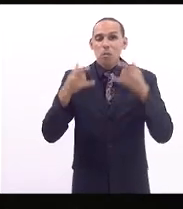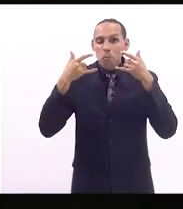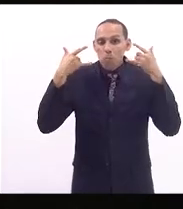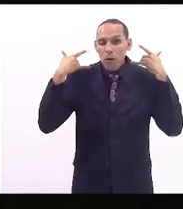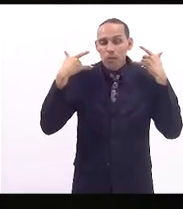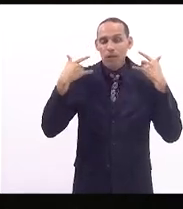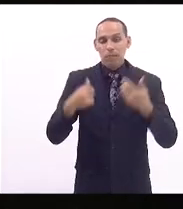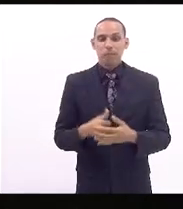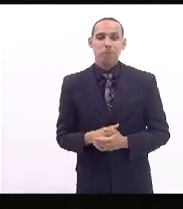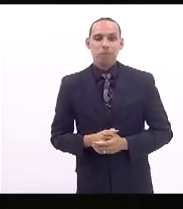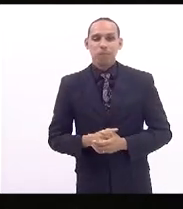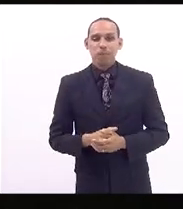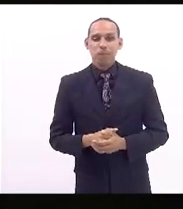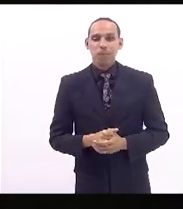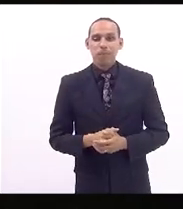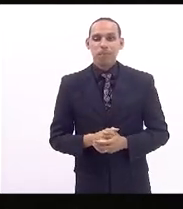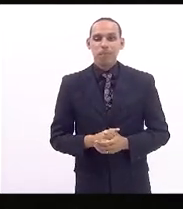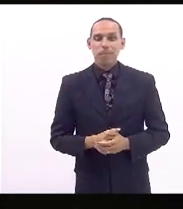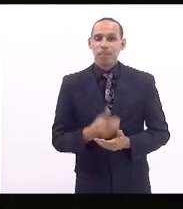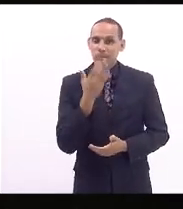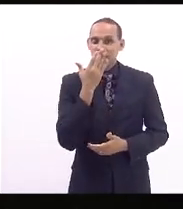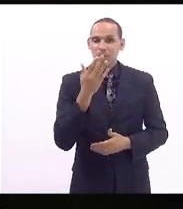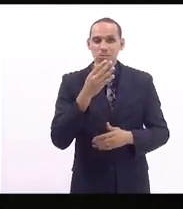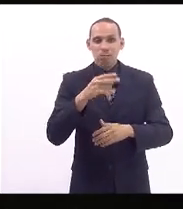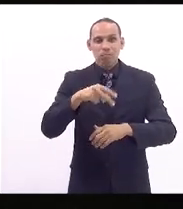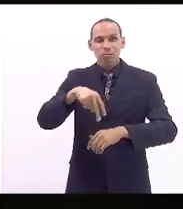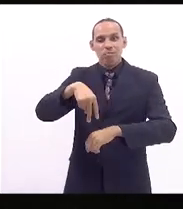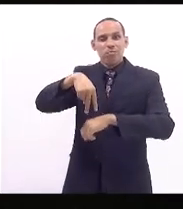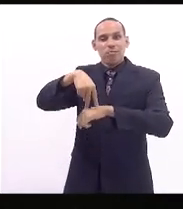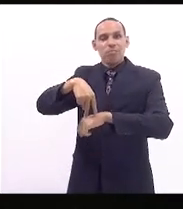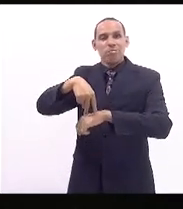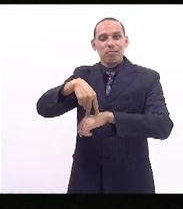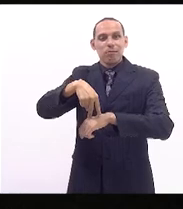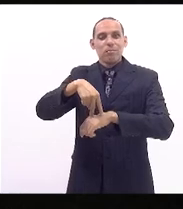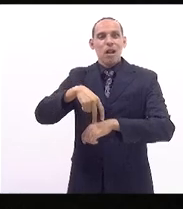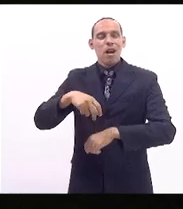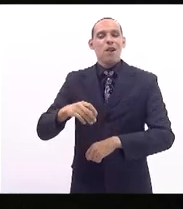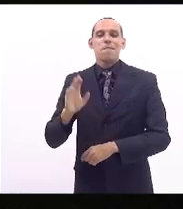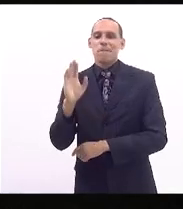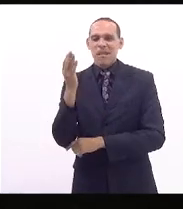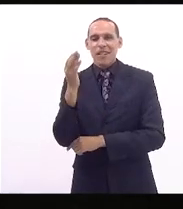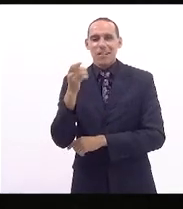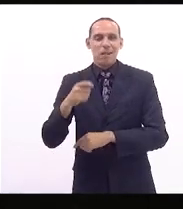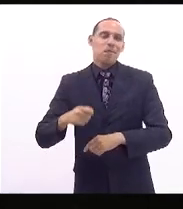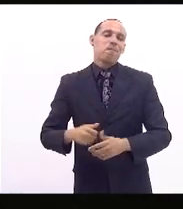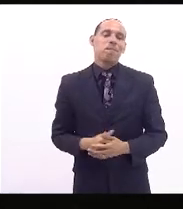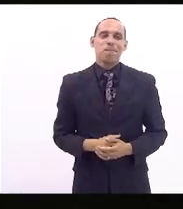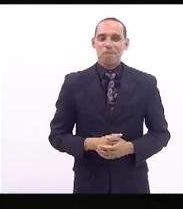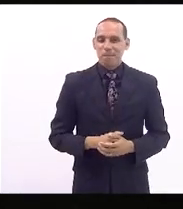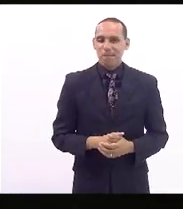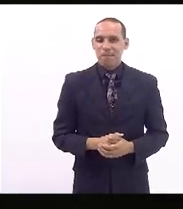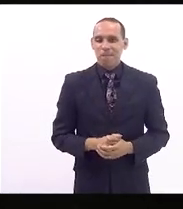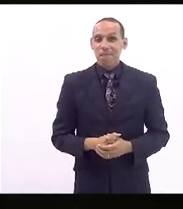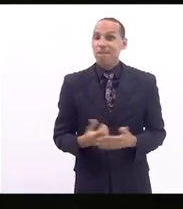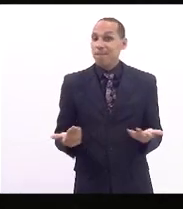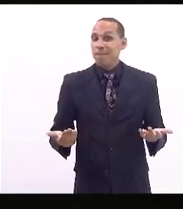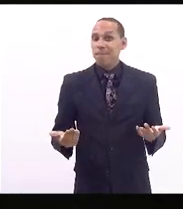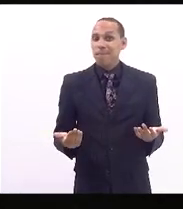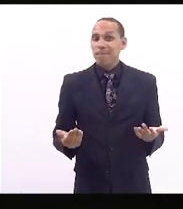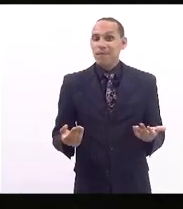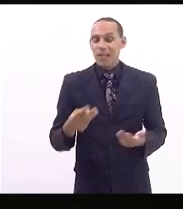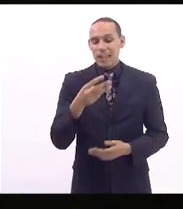máscara frente a uma Tribuna de madeira bom são 33